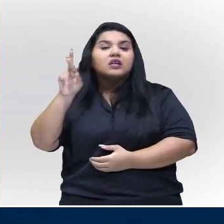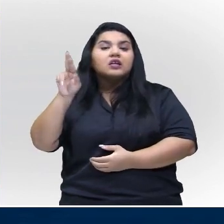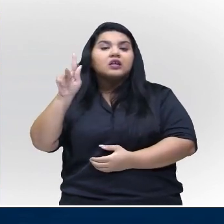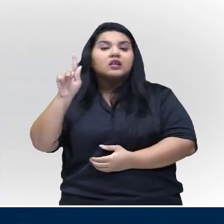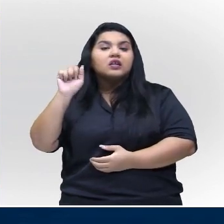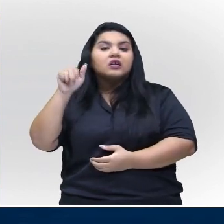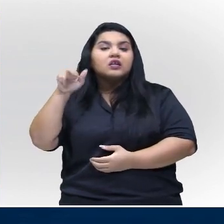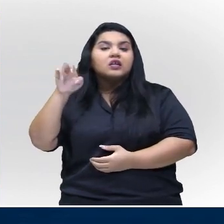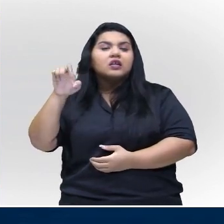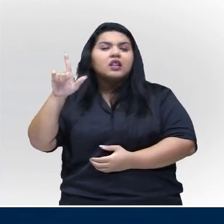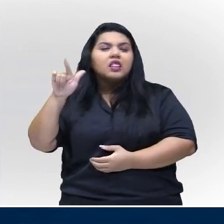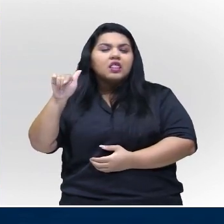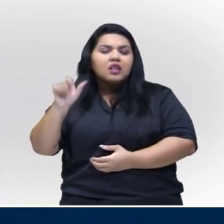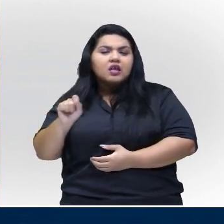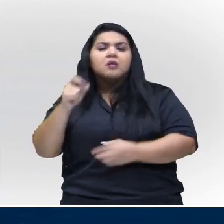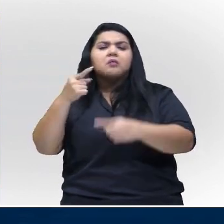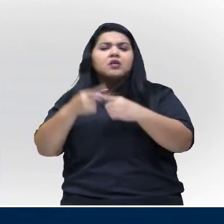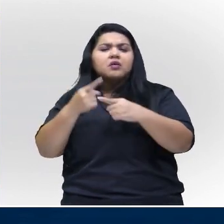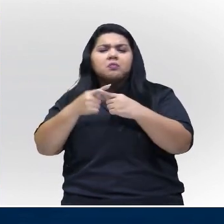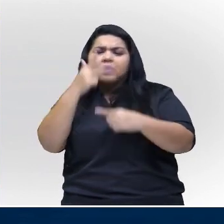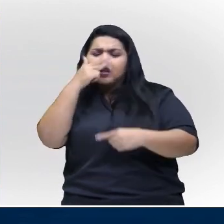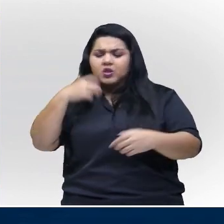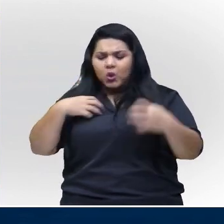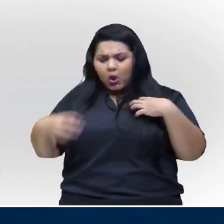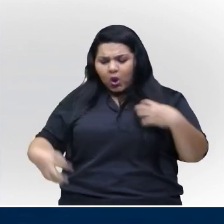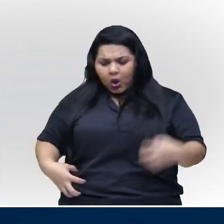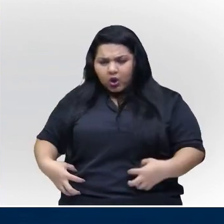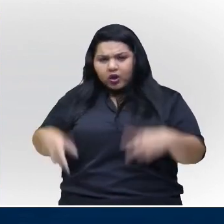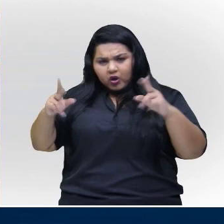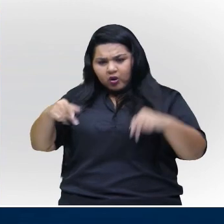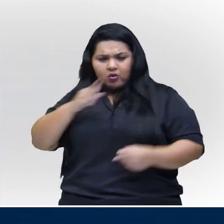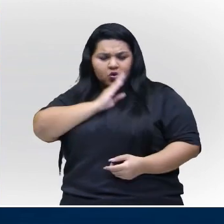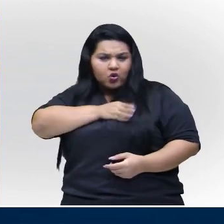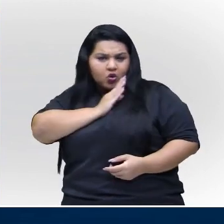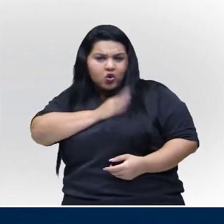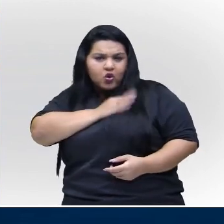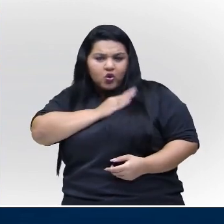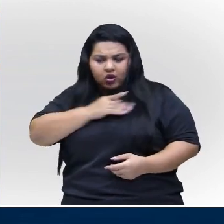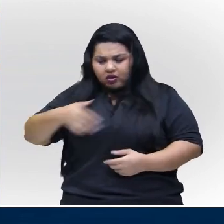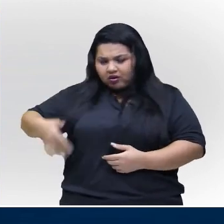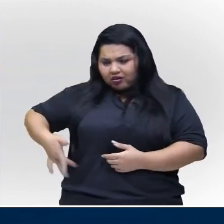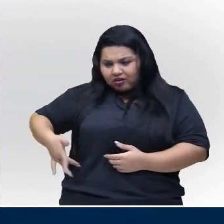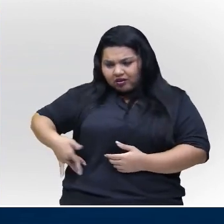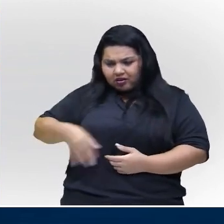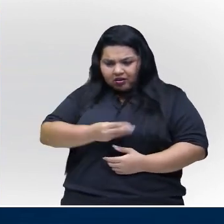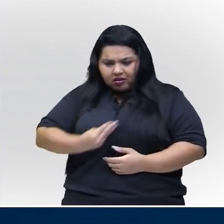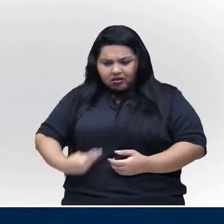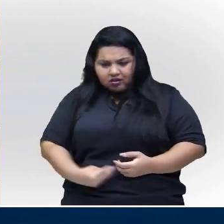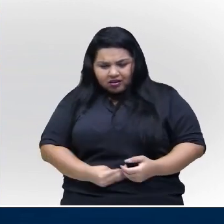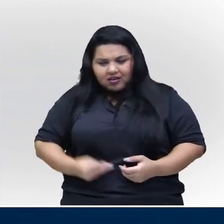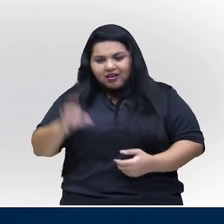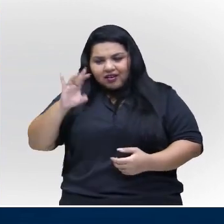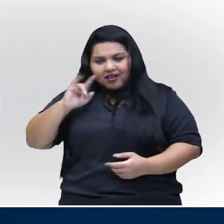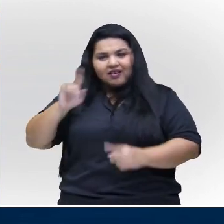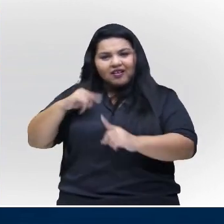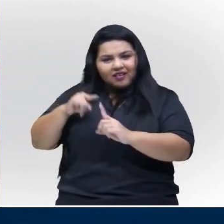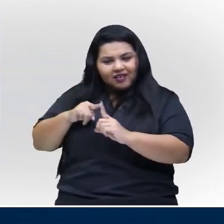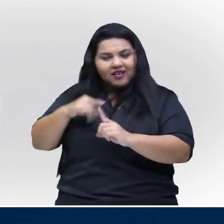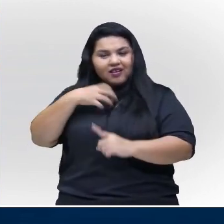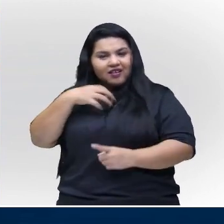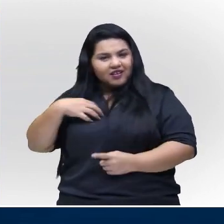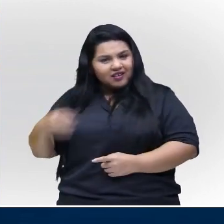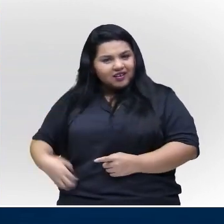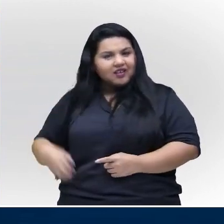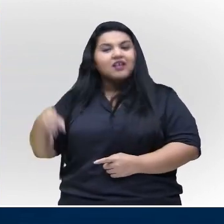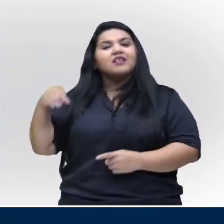elas fossem pequenos órgãos, né? Igual como a gente tem aqui coração, estômago, fígado, cada um é chamado de órgão, cada um